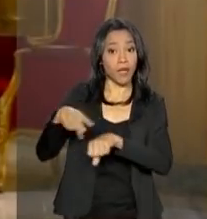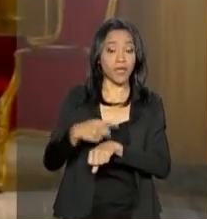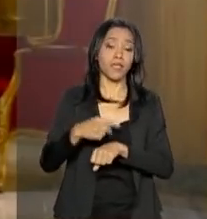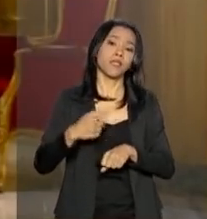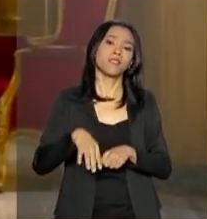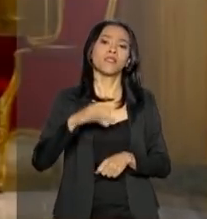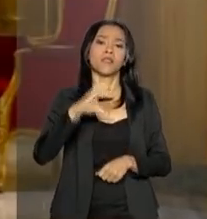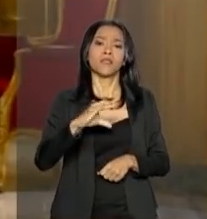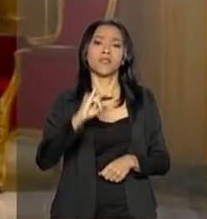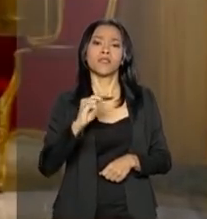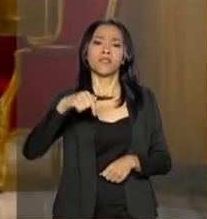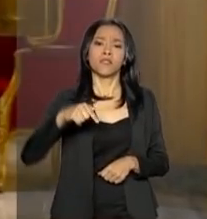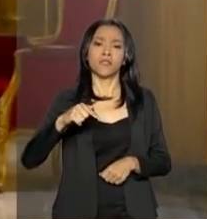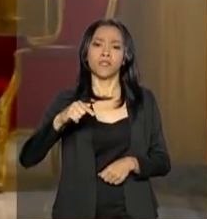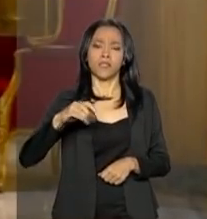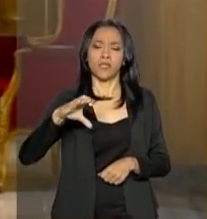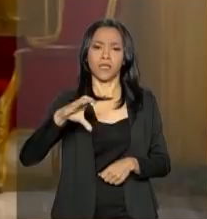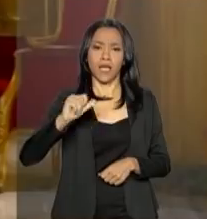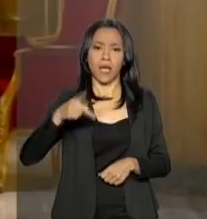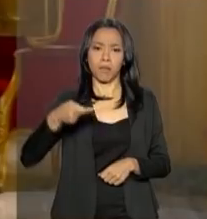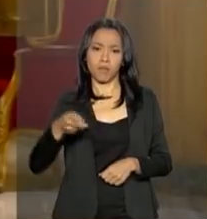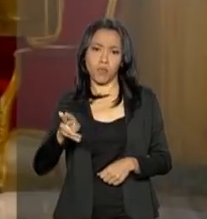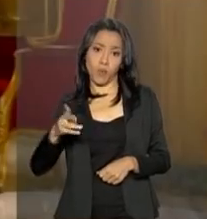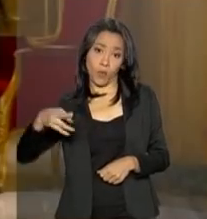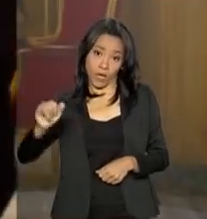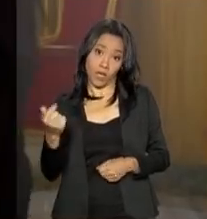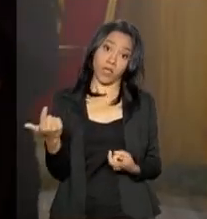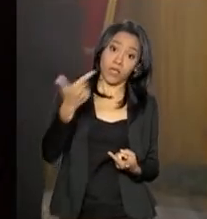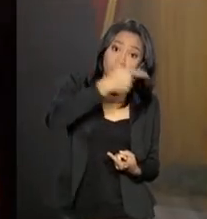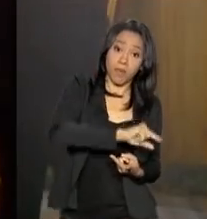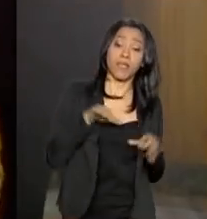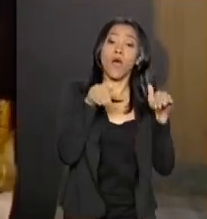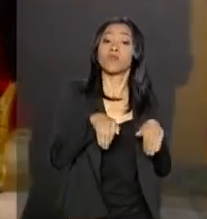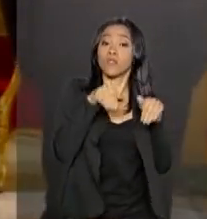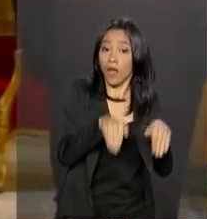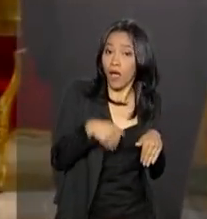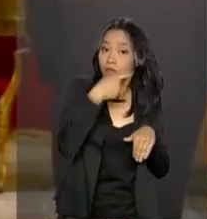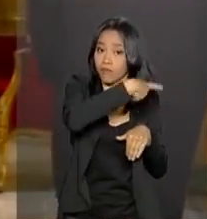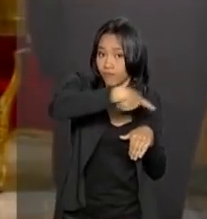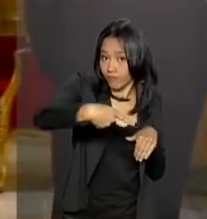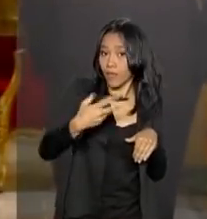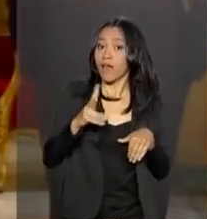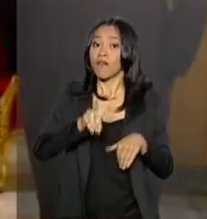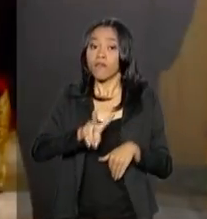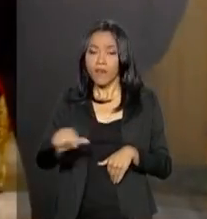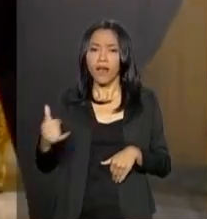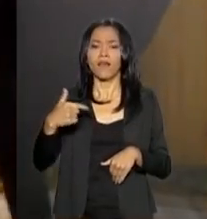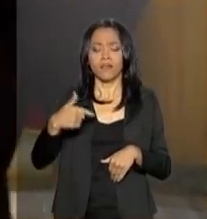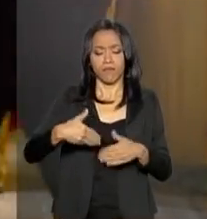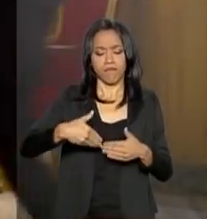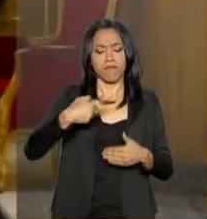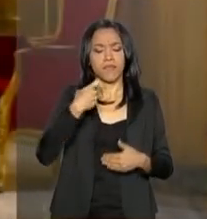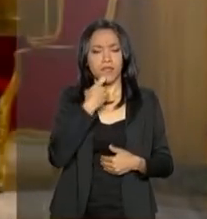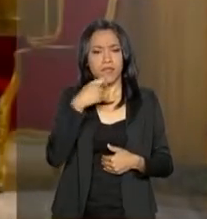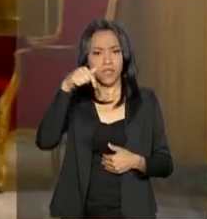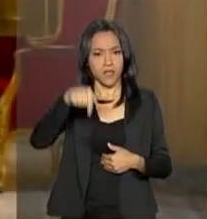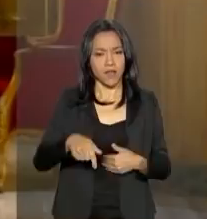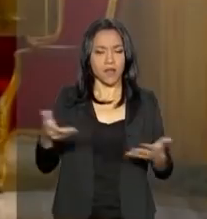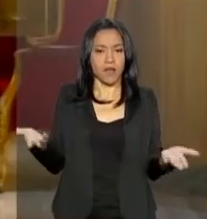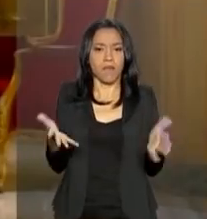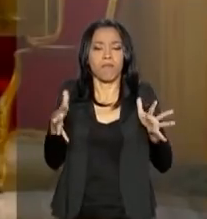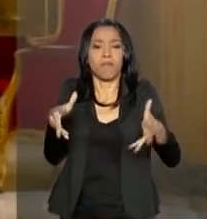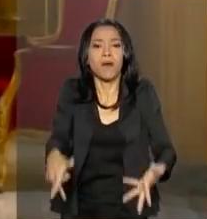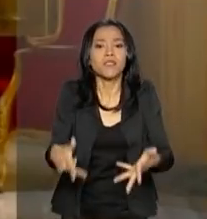com o primeiro-ministro da Austrália Scott Morrison temer também participa nesta sexta-feira de uma reunião